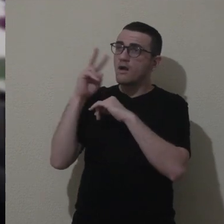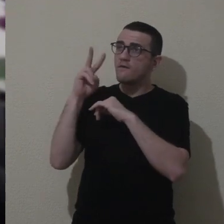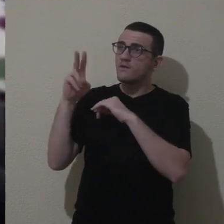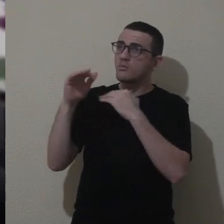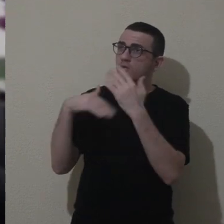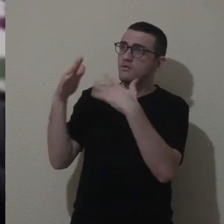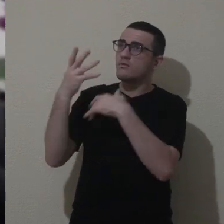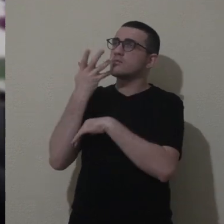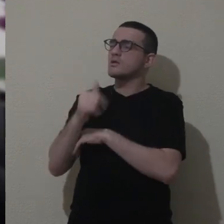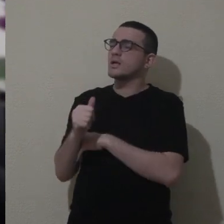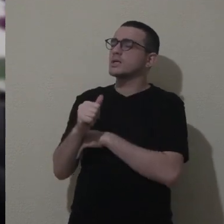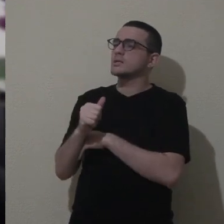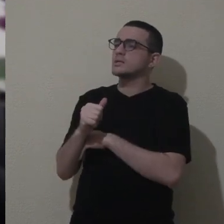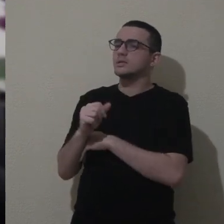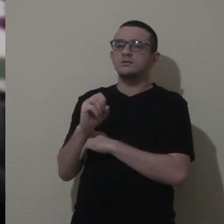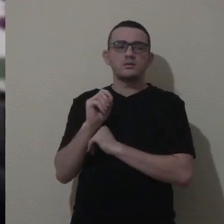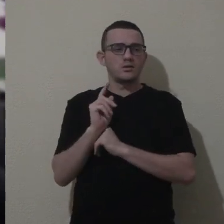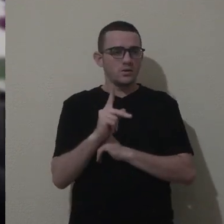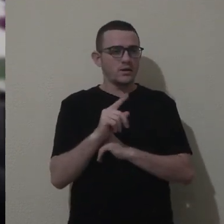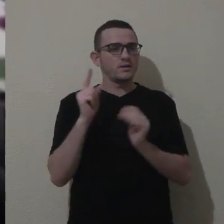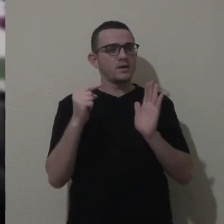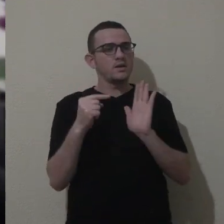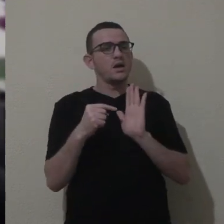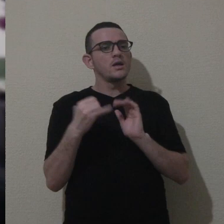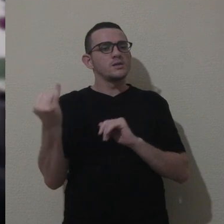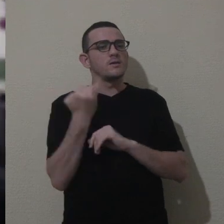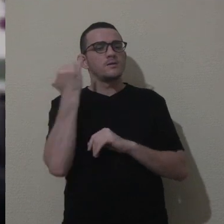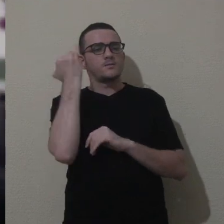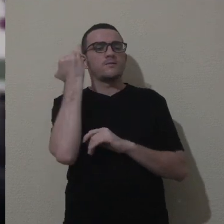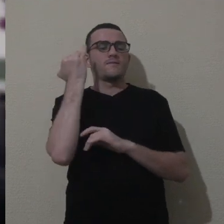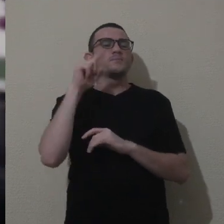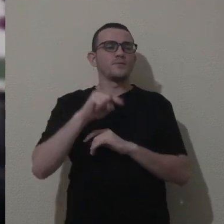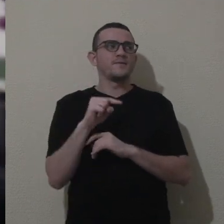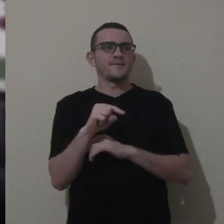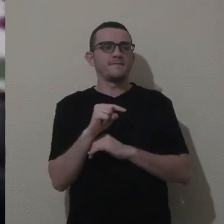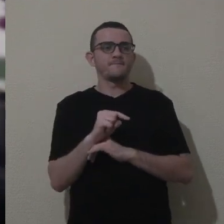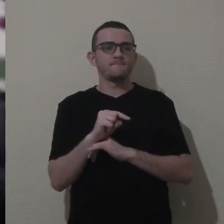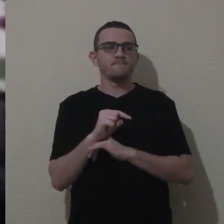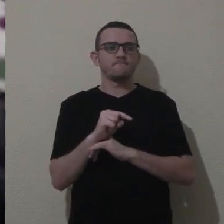para desenvolvimento da criança. Tá. Então, esse é um ponto importante, né?